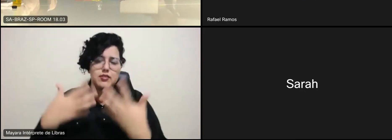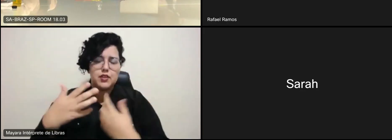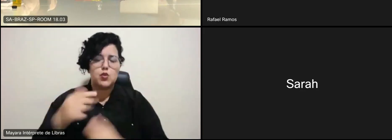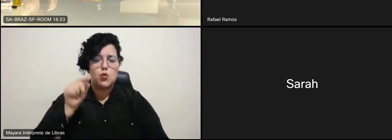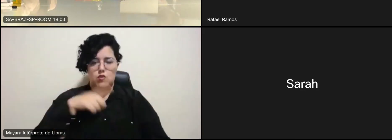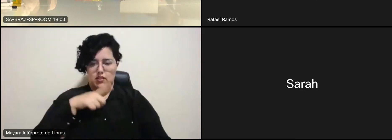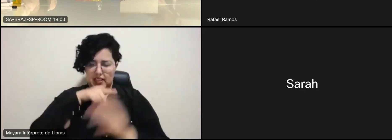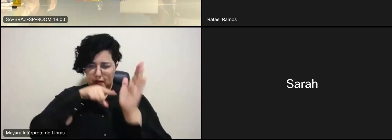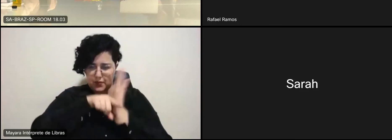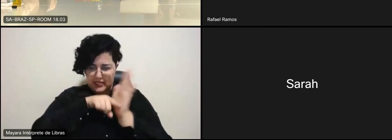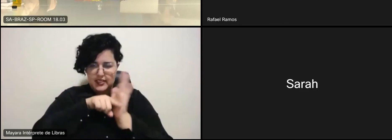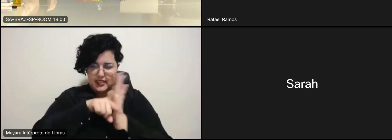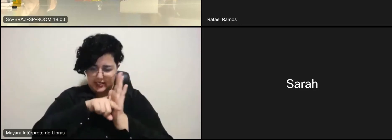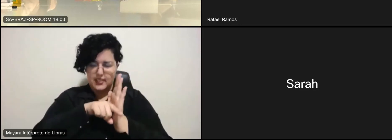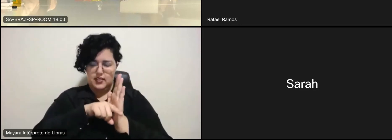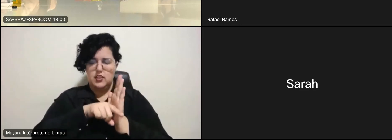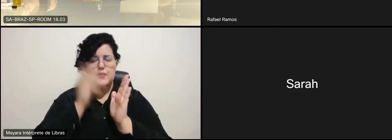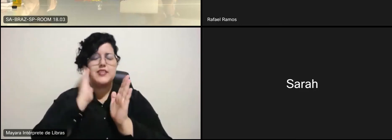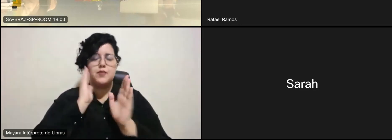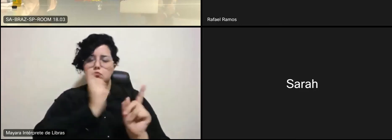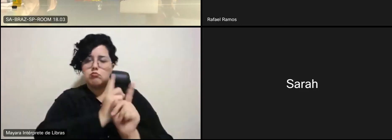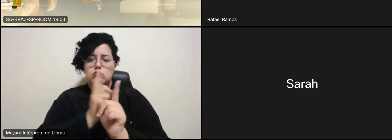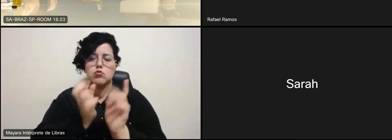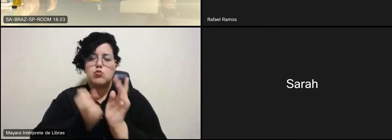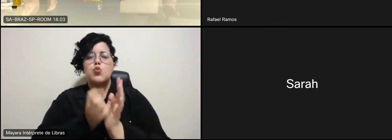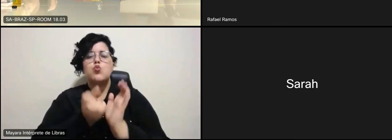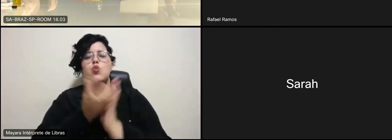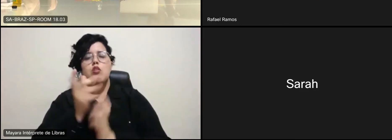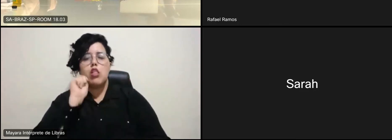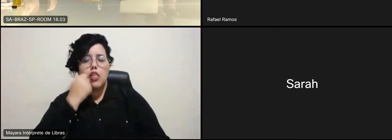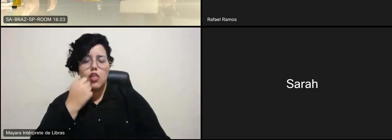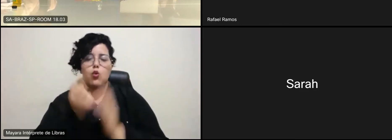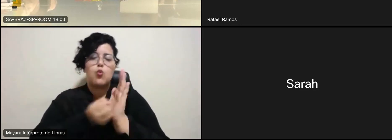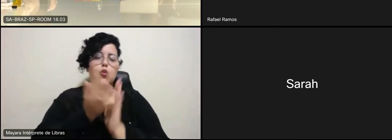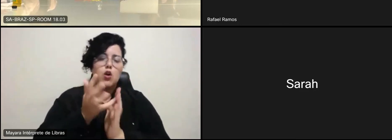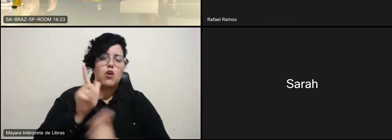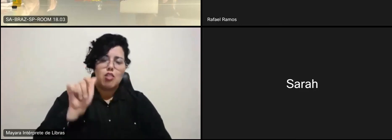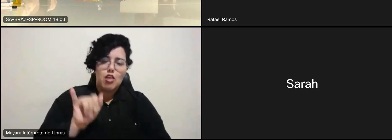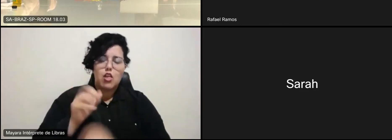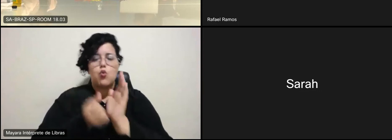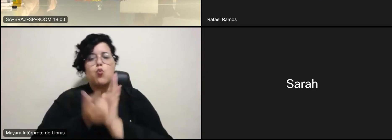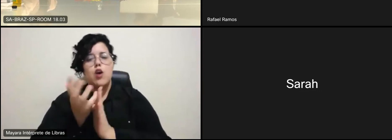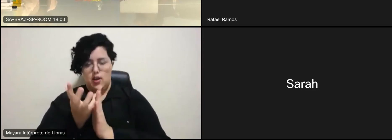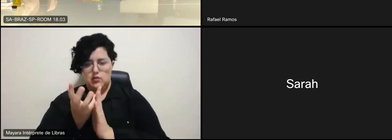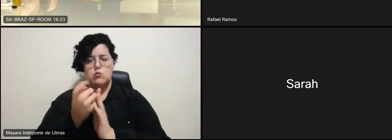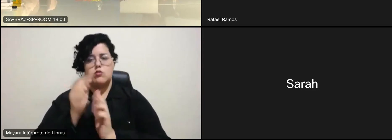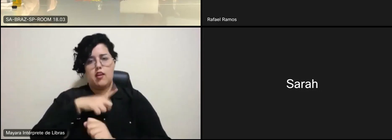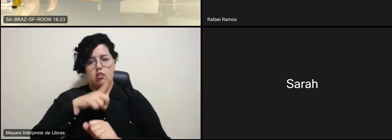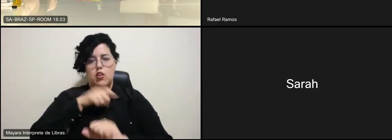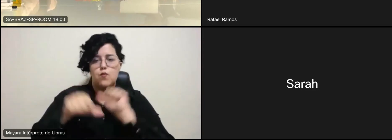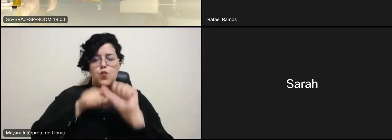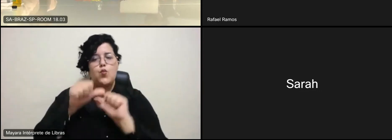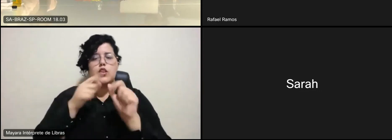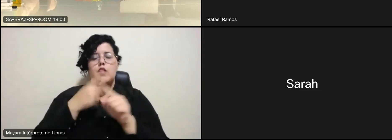pesquisa inicial de identificação, né, como você se declara, preto, gay e tal, no final ela muda. Porque à medida que